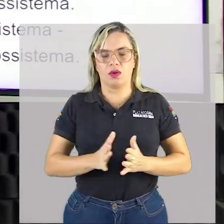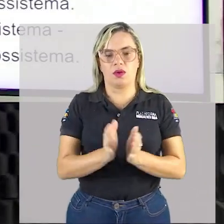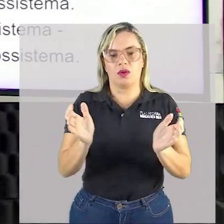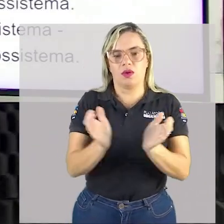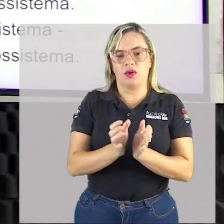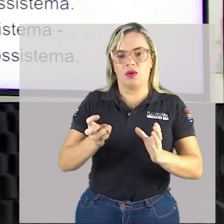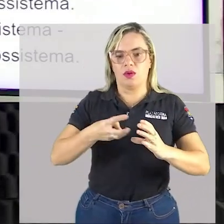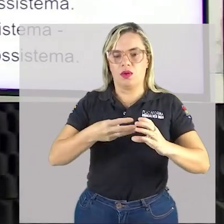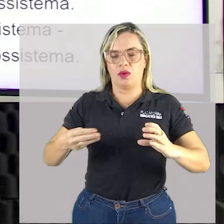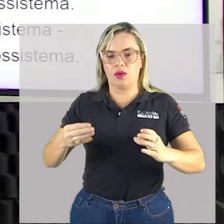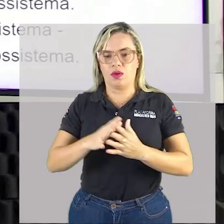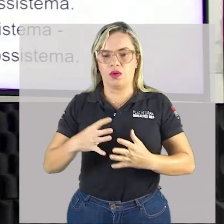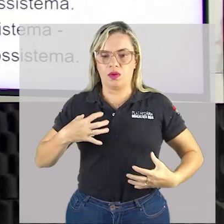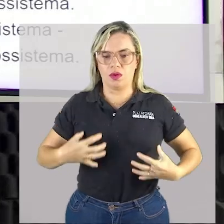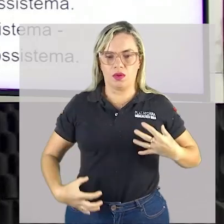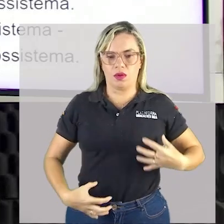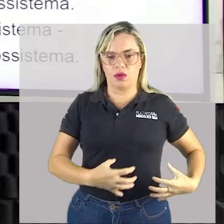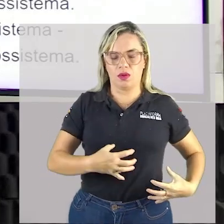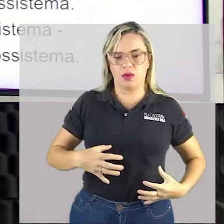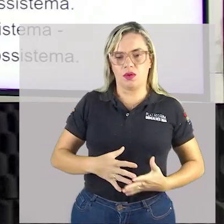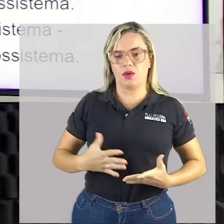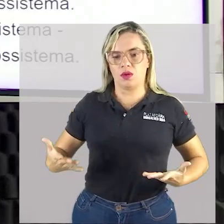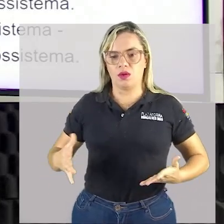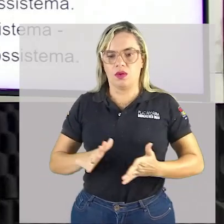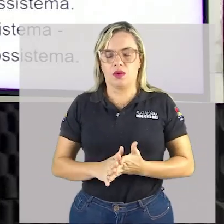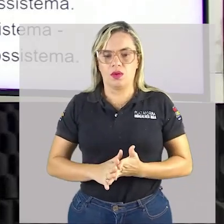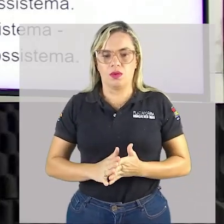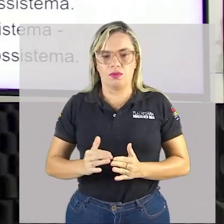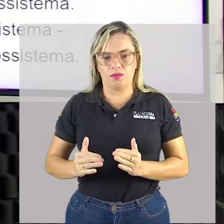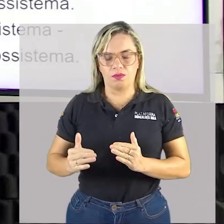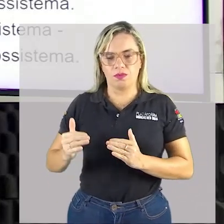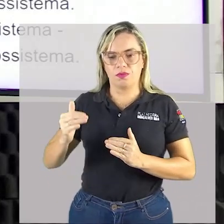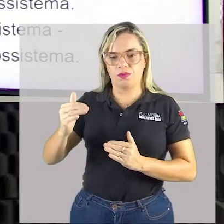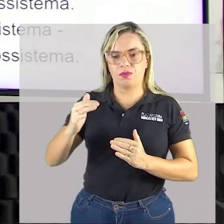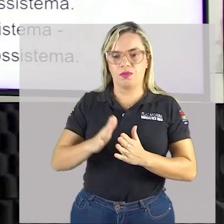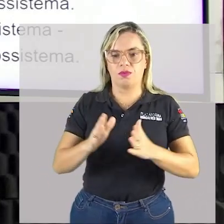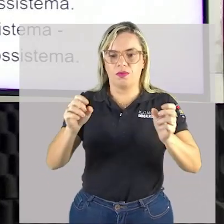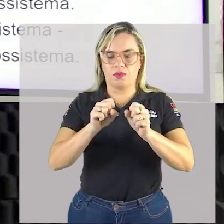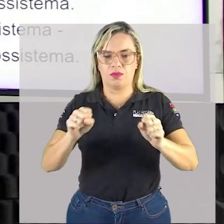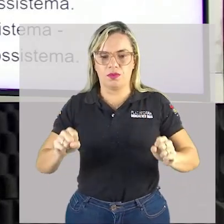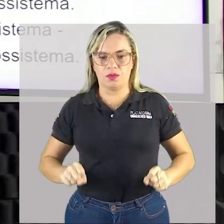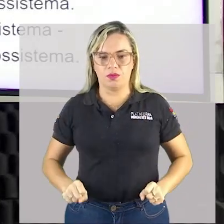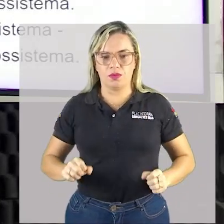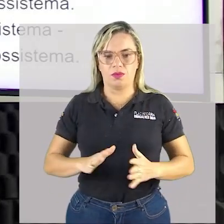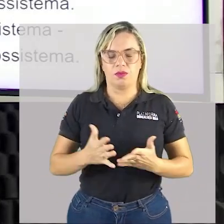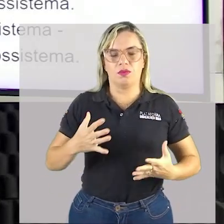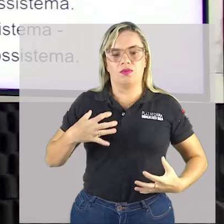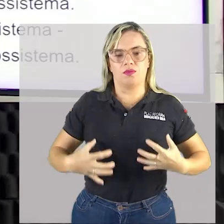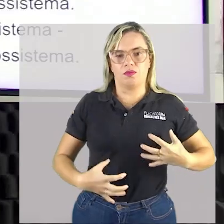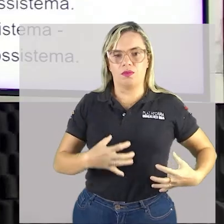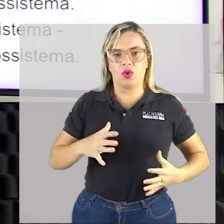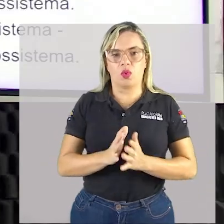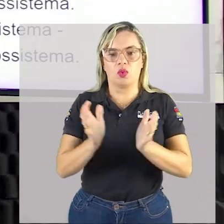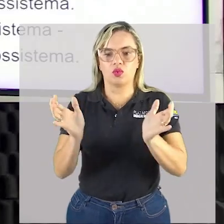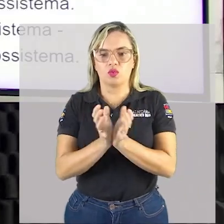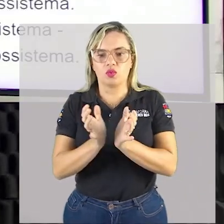órgão, que é um conjunto de tecido, ó, a coisa crescendo, ó. Sistema, que é um conjunto de órgãos,